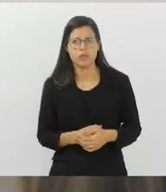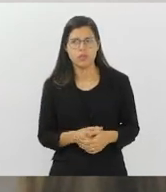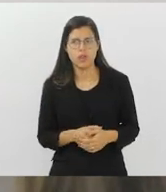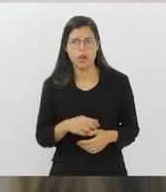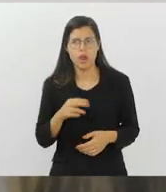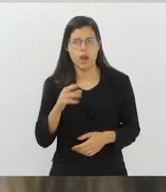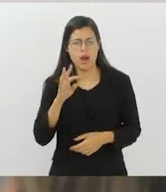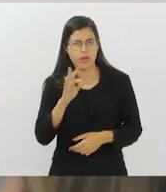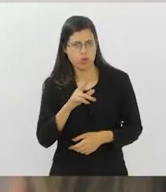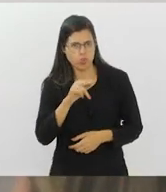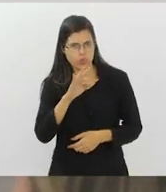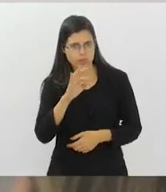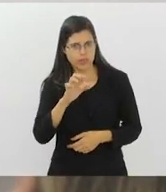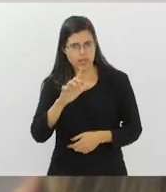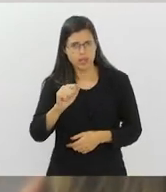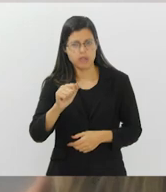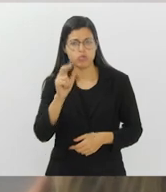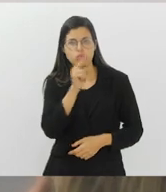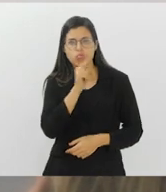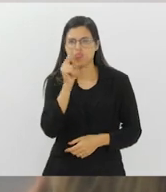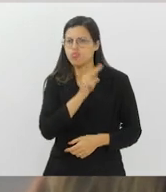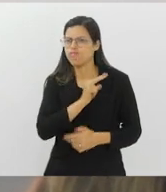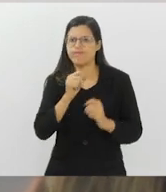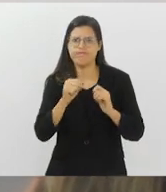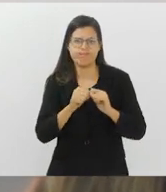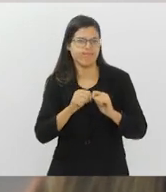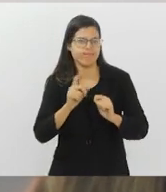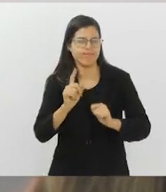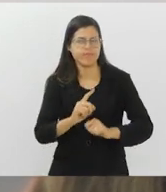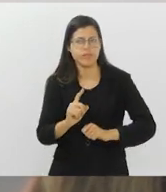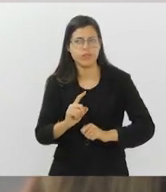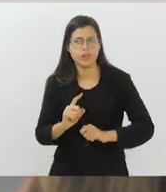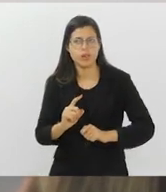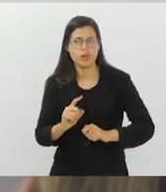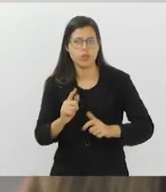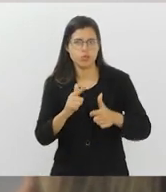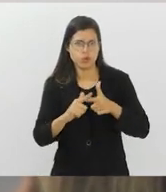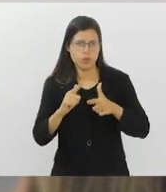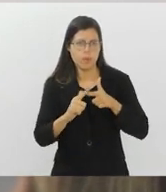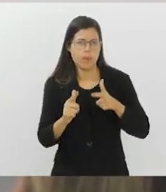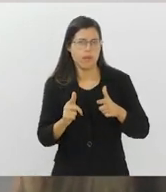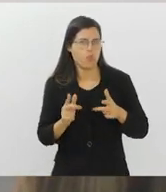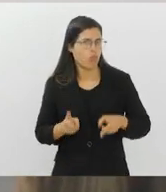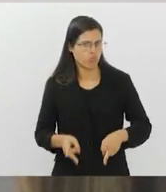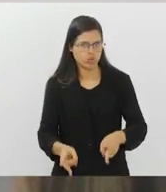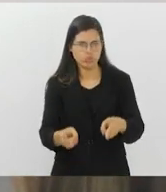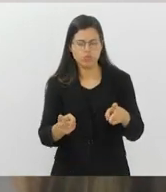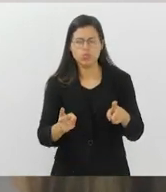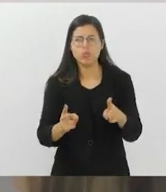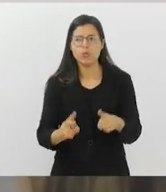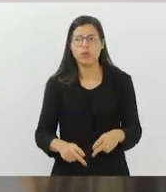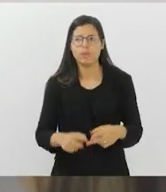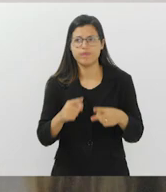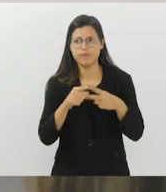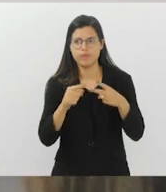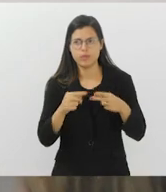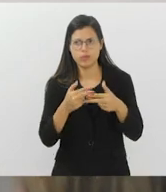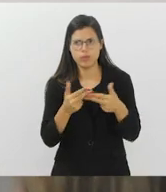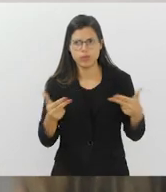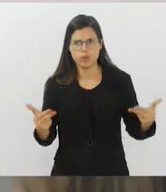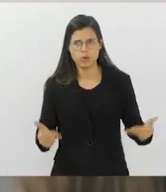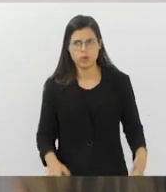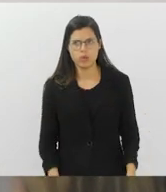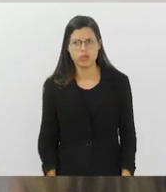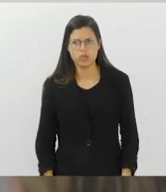tutela de urgência não está sendo exercido e os problemas continuam. Então, essas duas únicas ponderações que